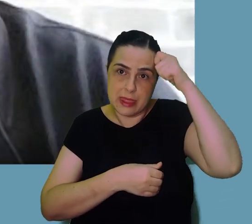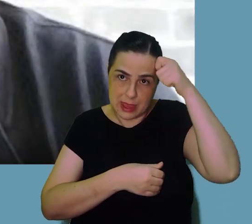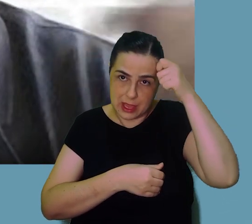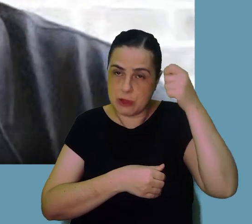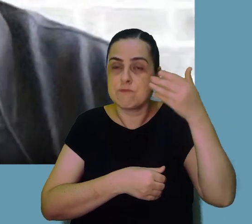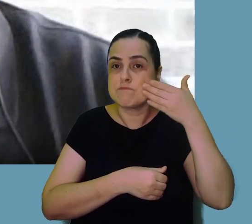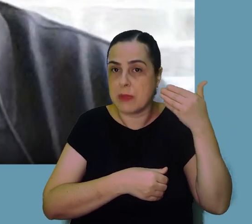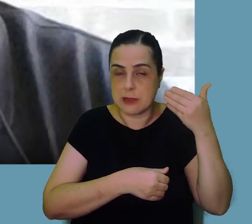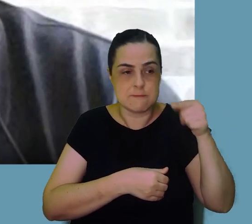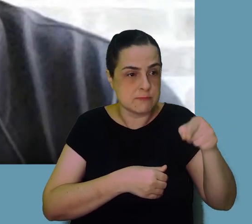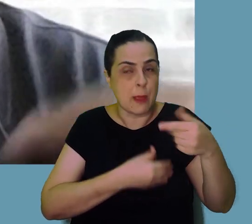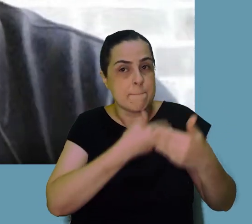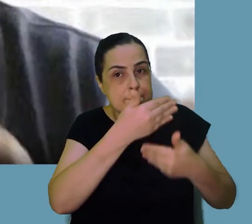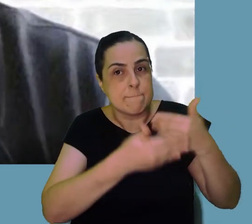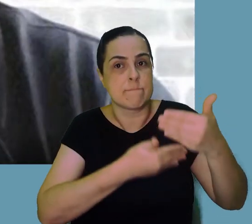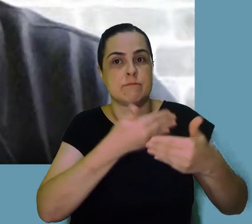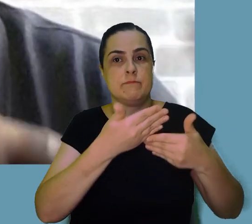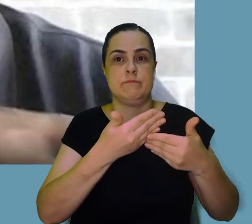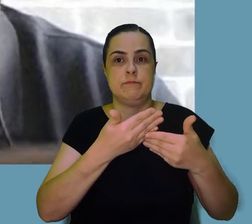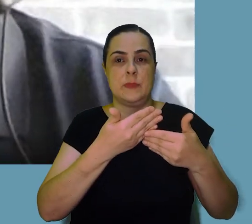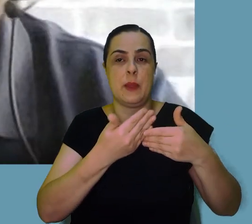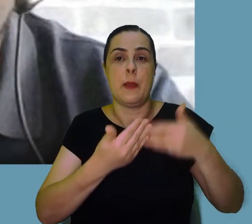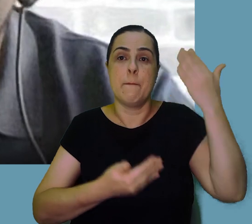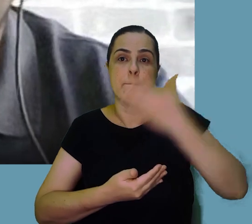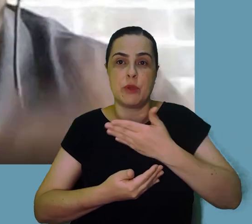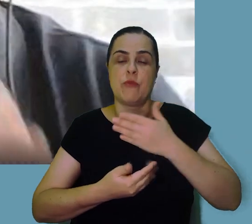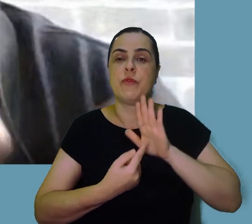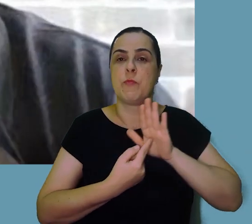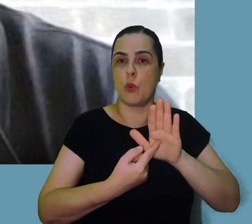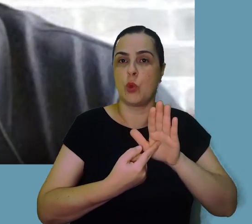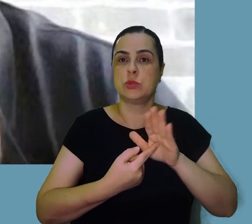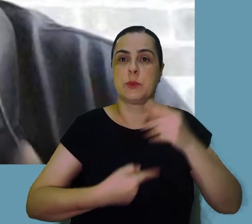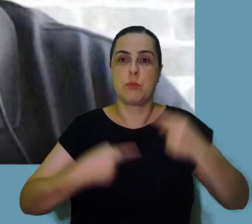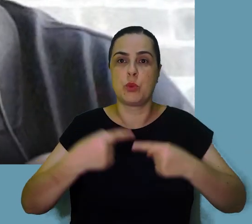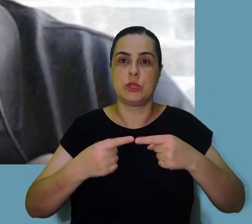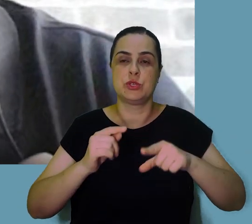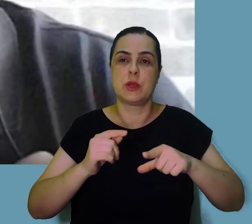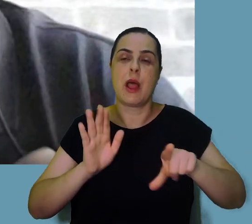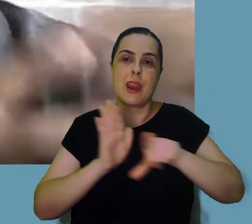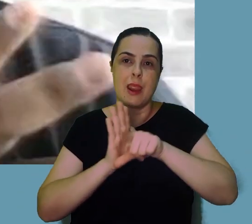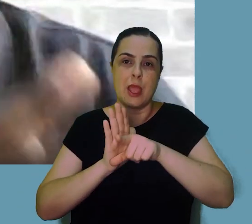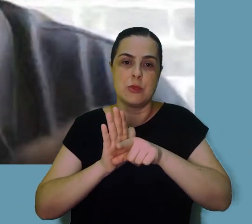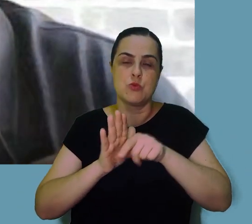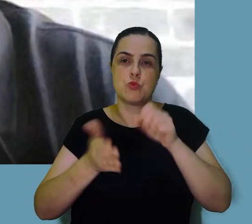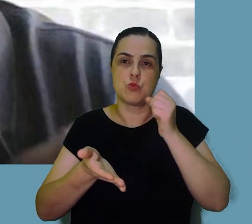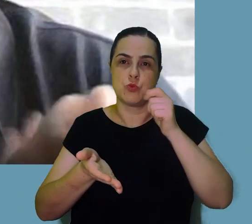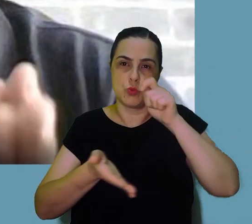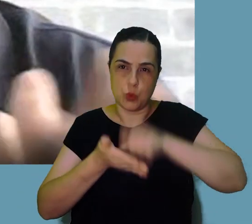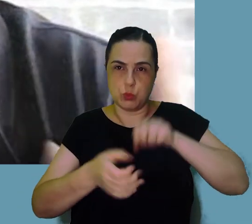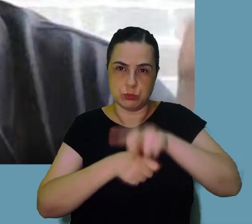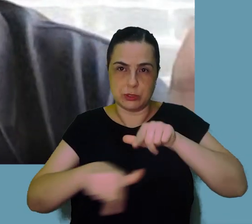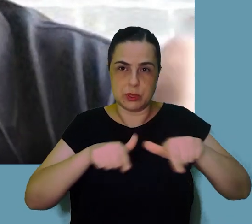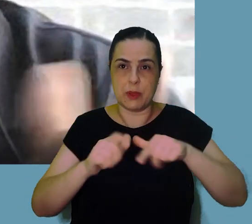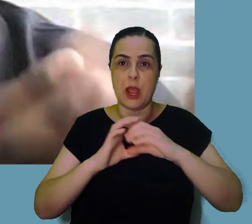avançado principalmente como reflexo da política de cota, né? Quando a gente olha aí há 20 anos atrás,